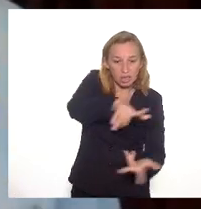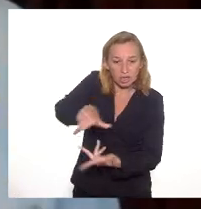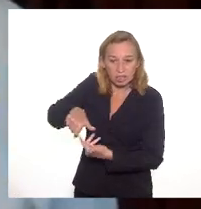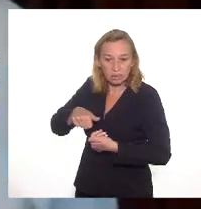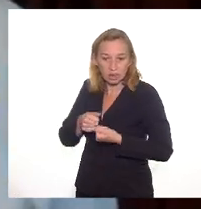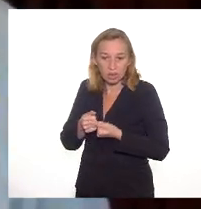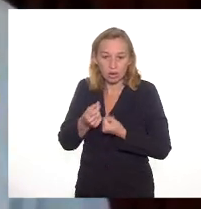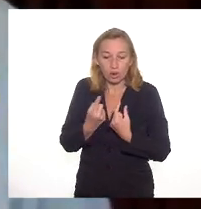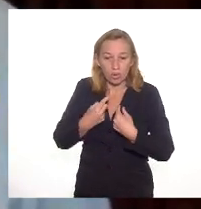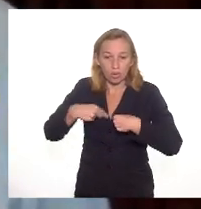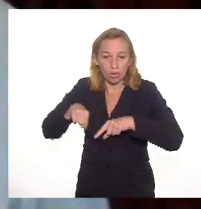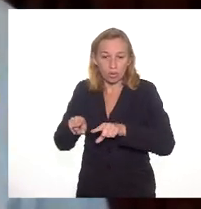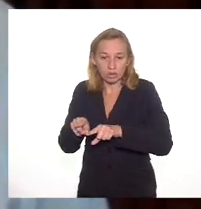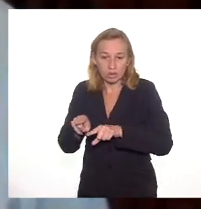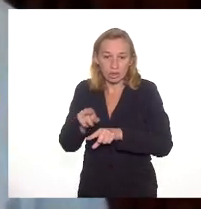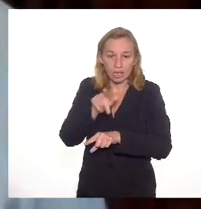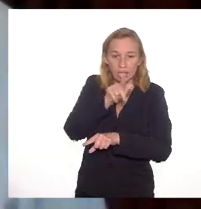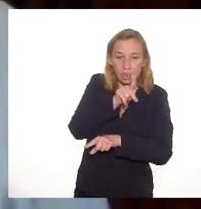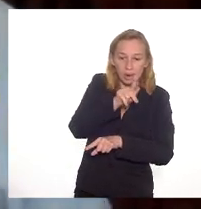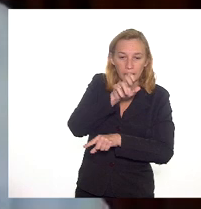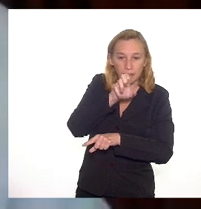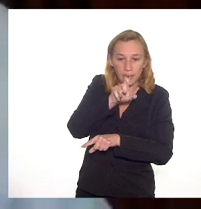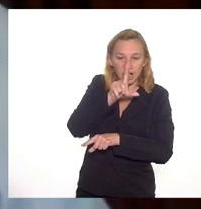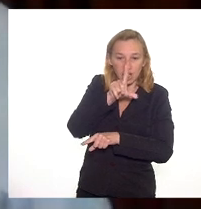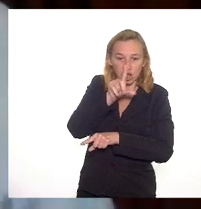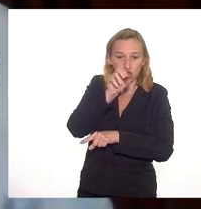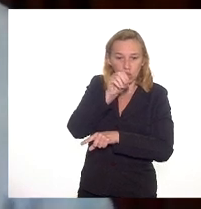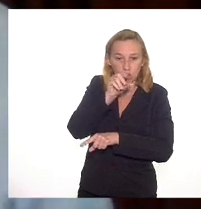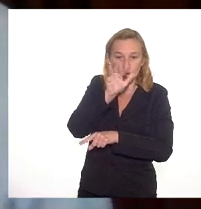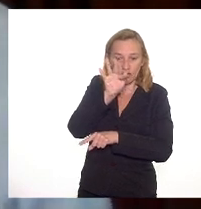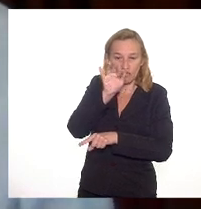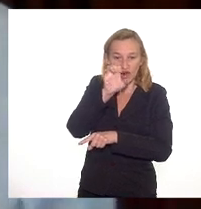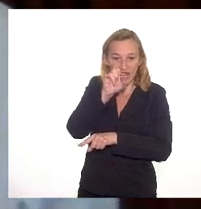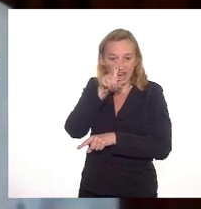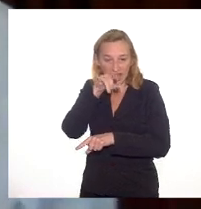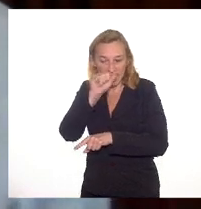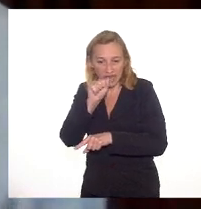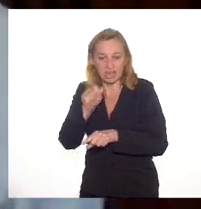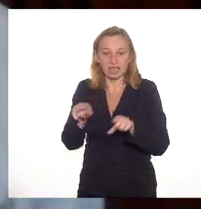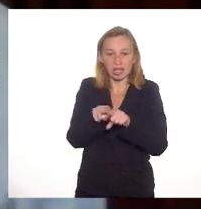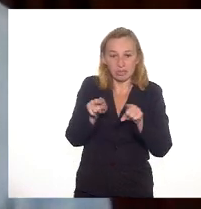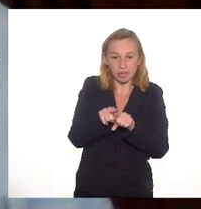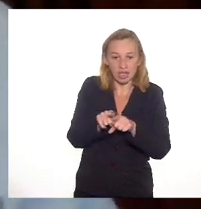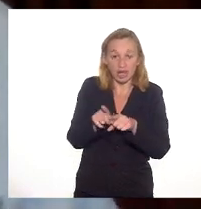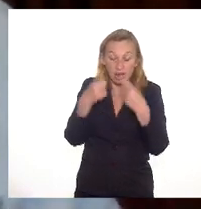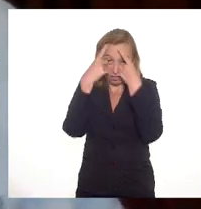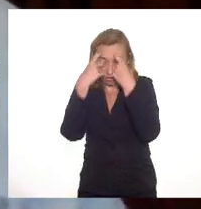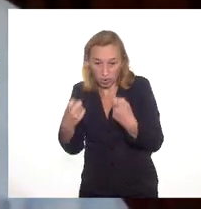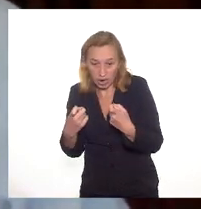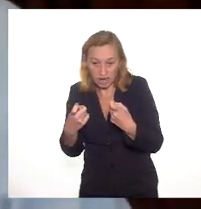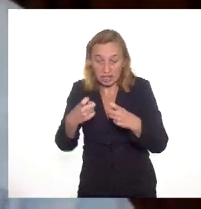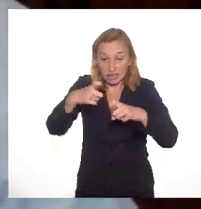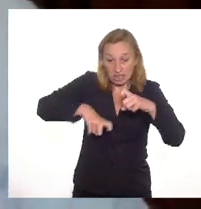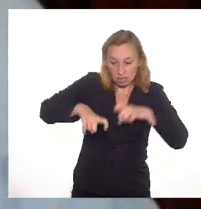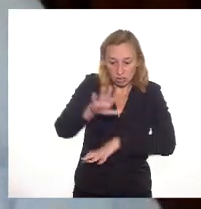à Pedofilia e à Violência Sexual, Exploração Sexual de